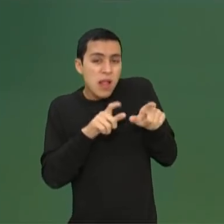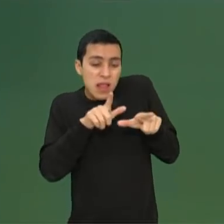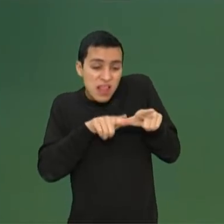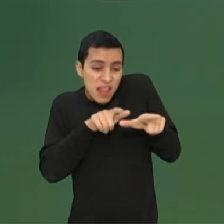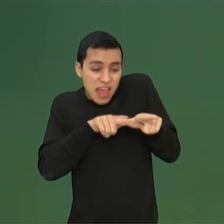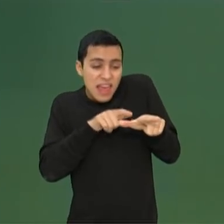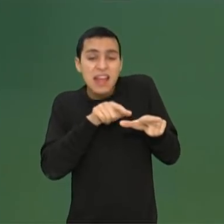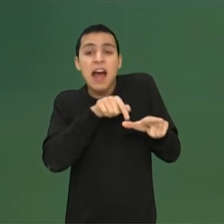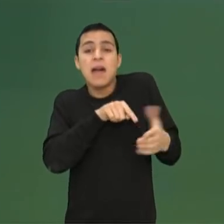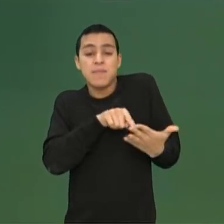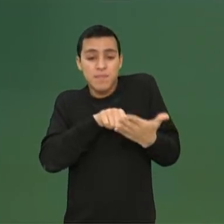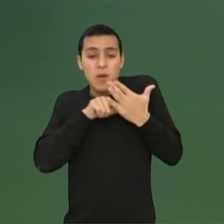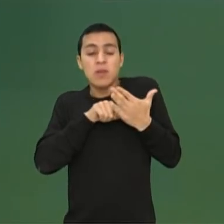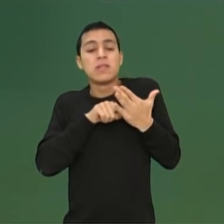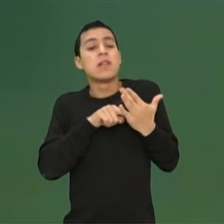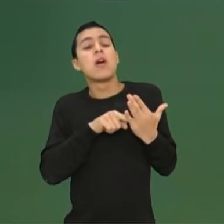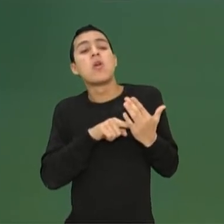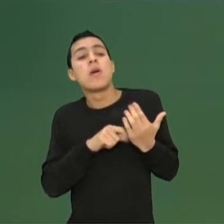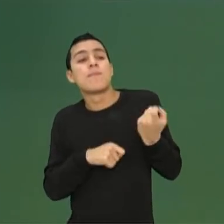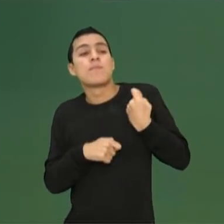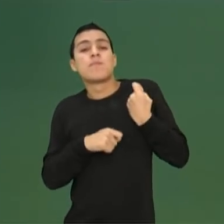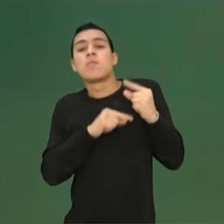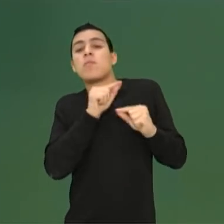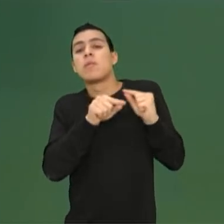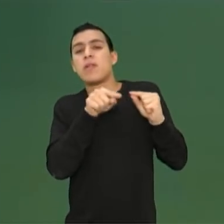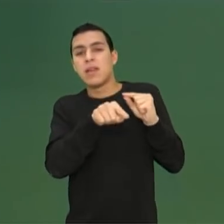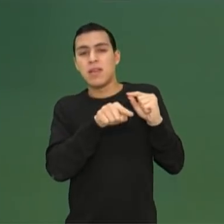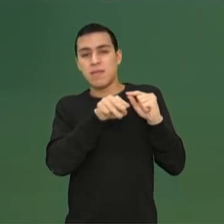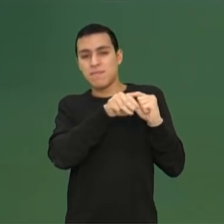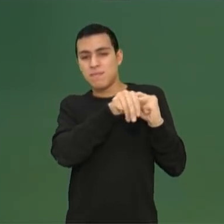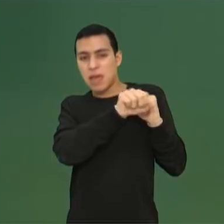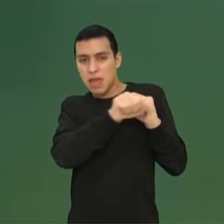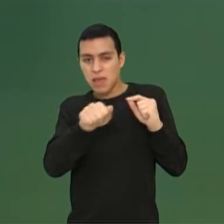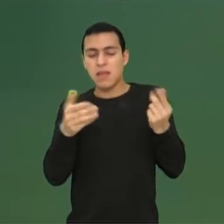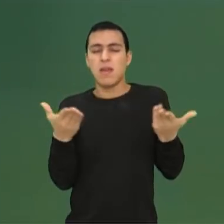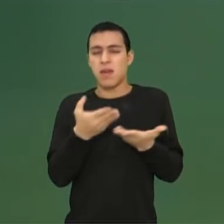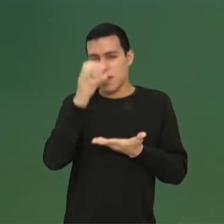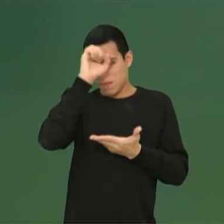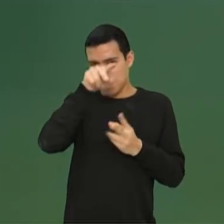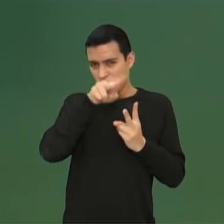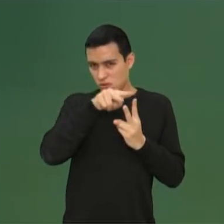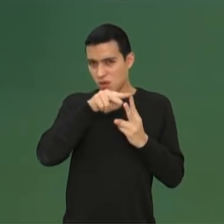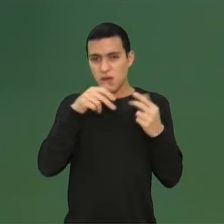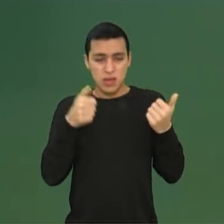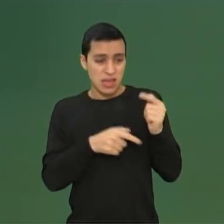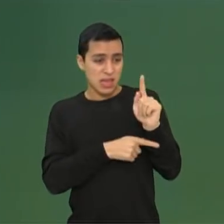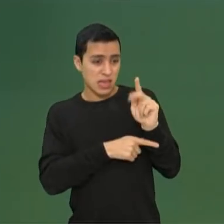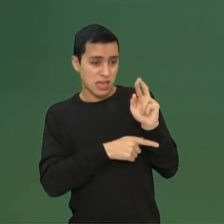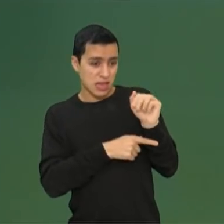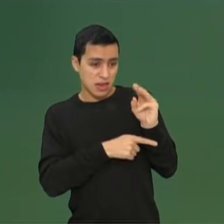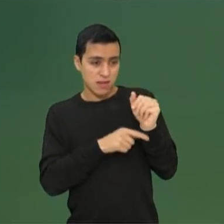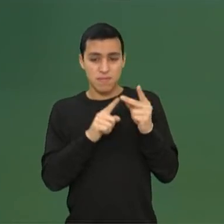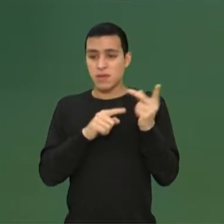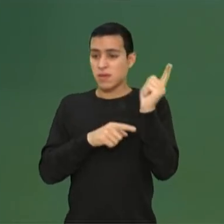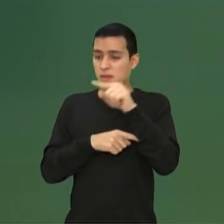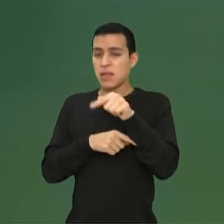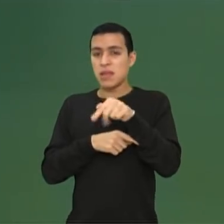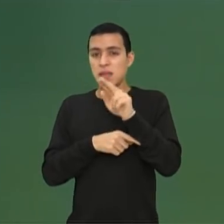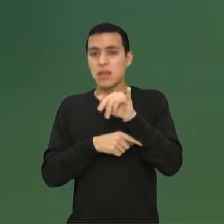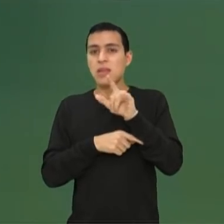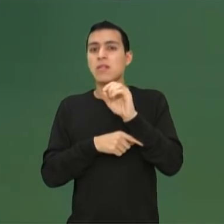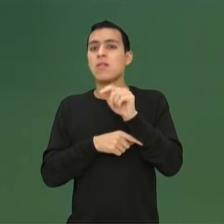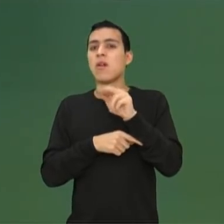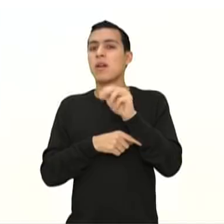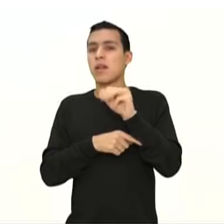que registre a massa. Então hoje nós vamos aprender duas unidades, grama e